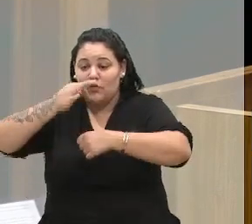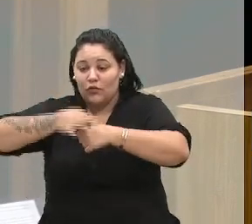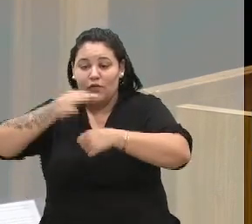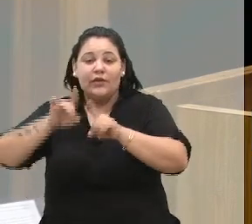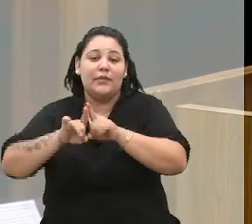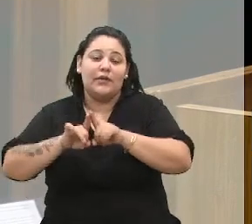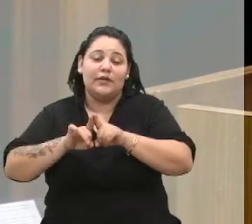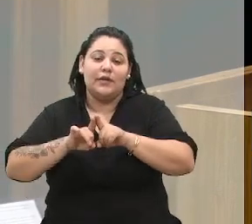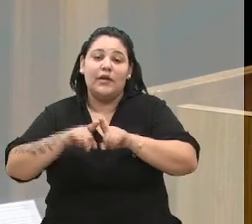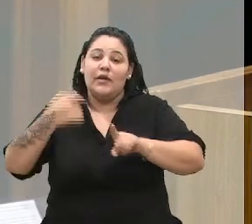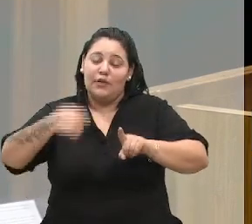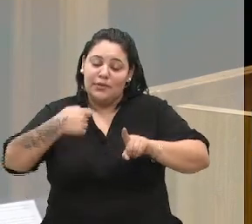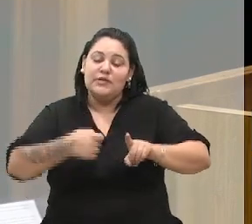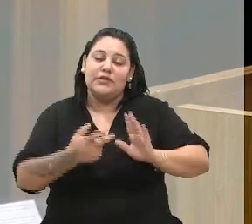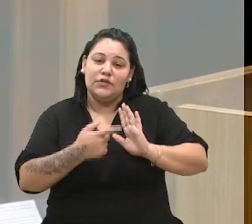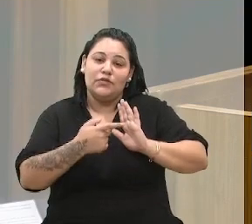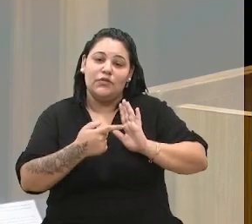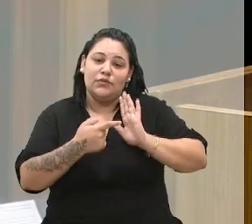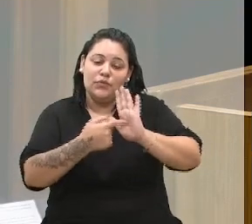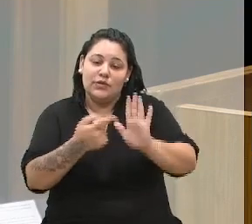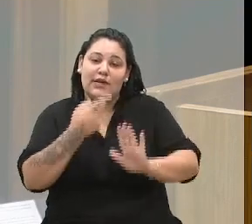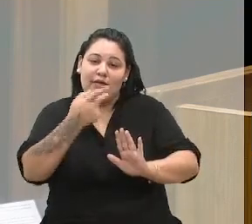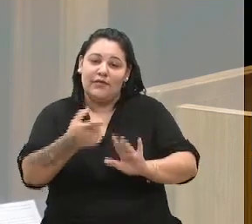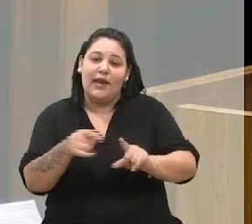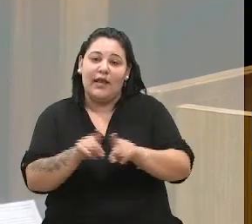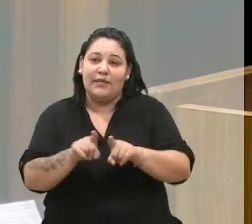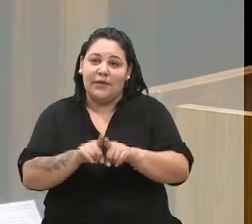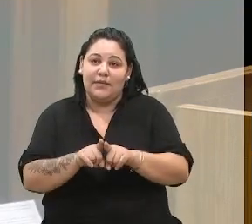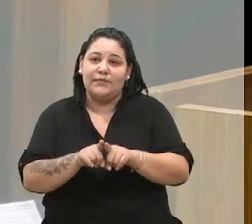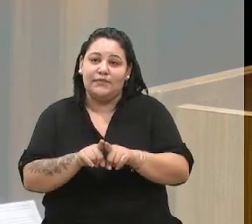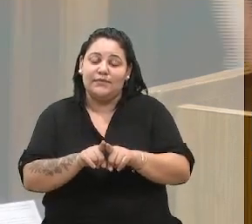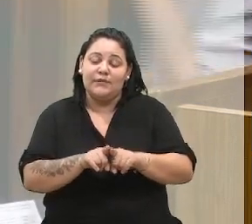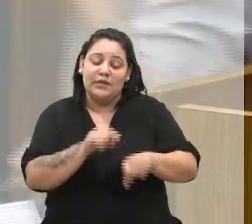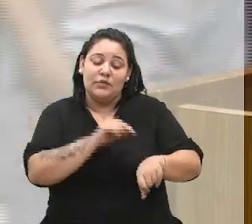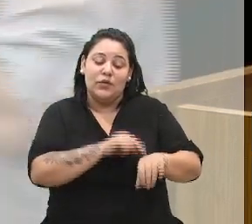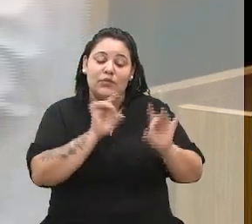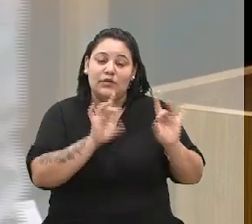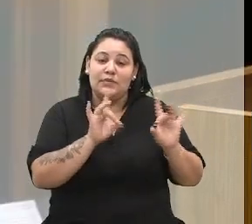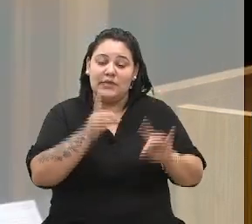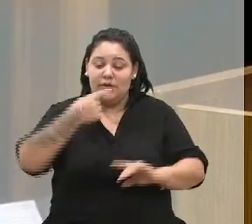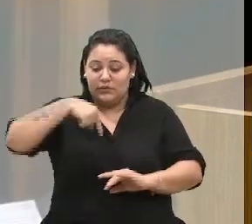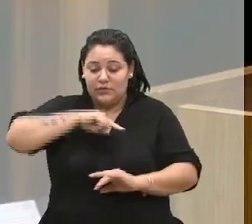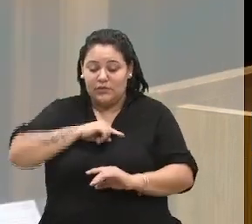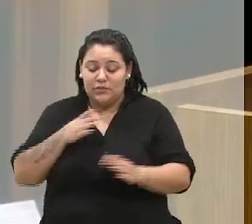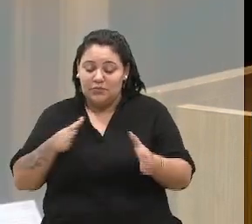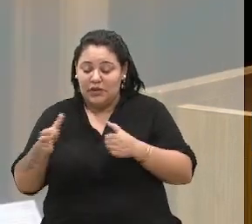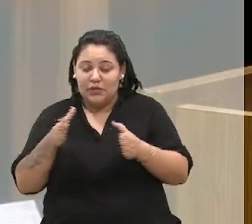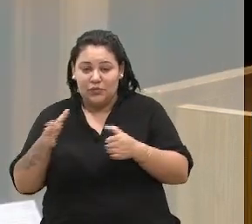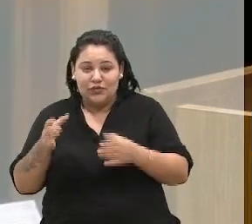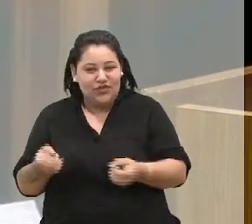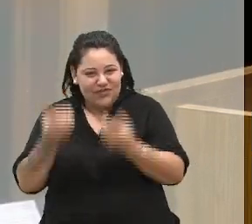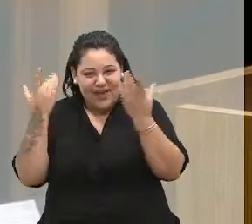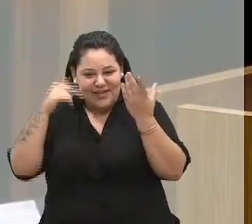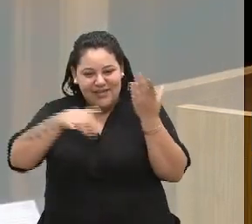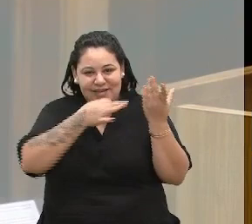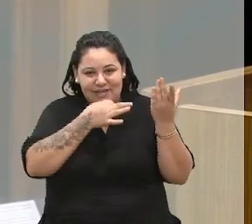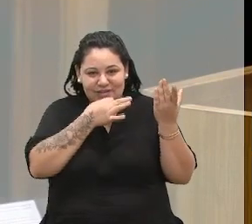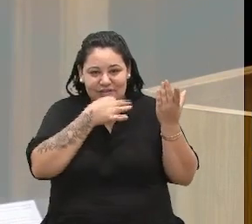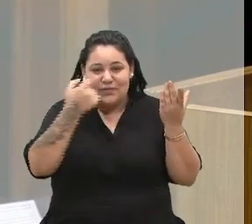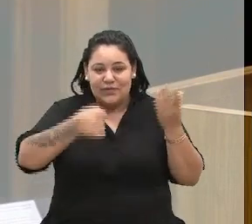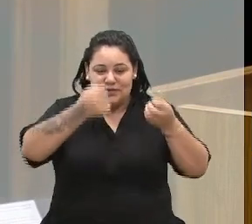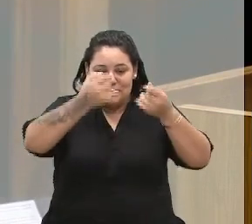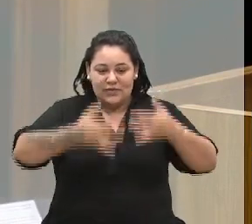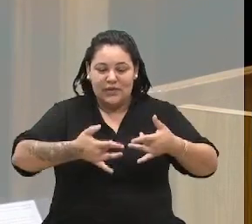me furtar de deixar, nesse momento tão especial, né, da nossa cidade, de não trazer aqui